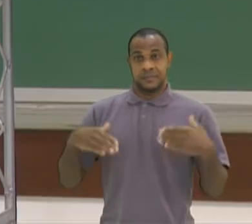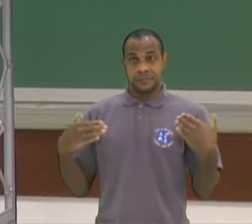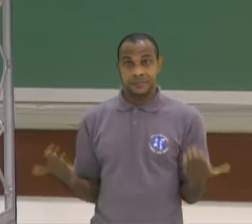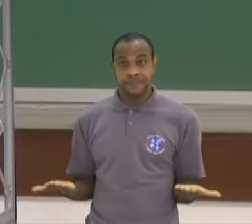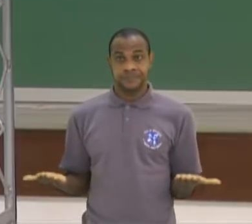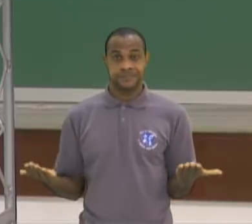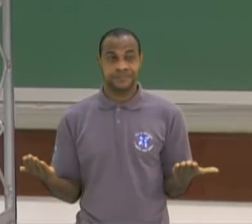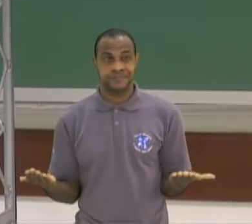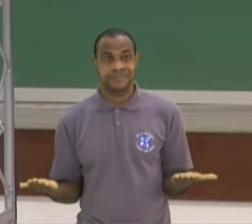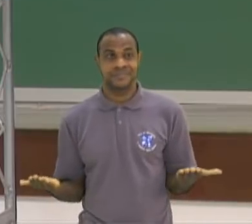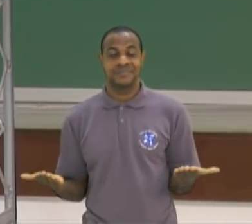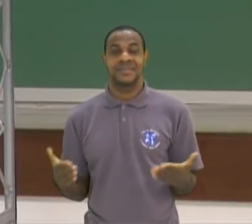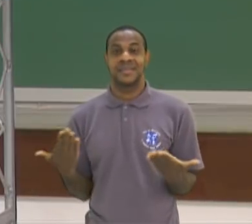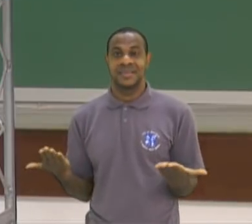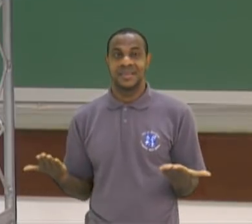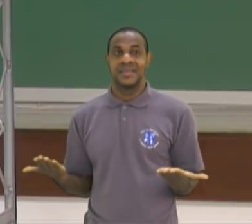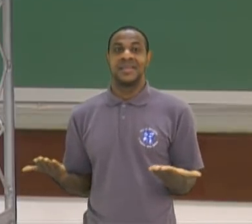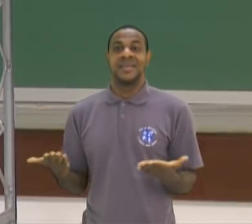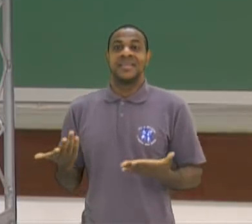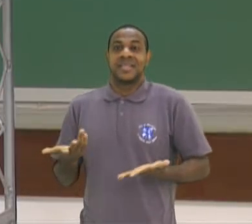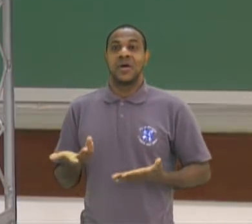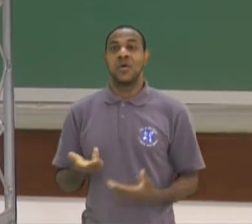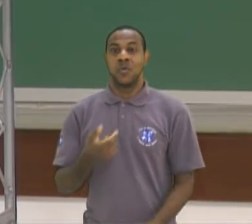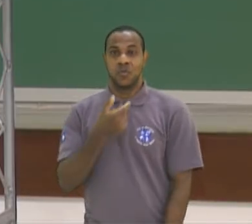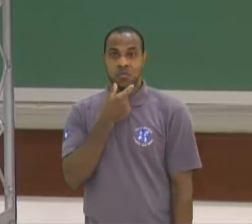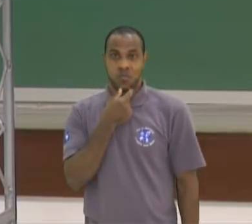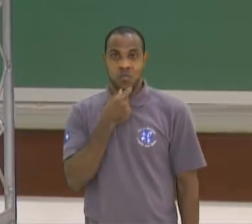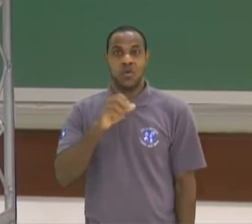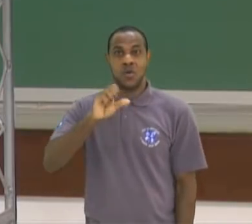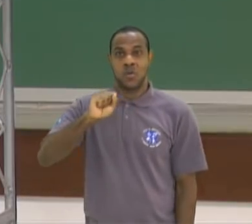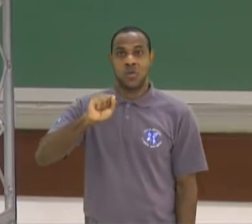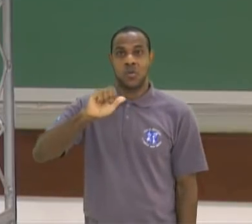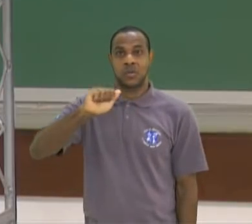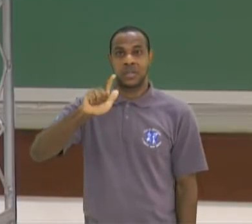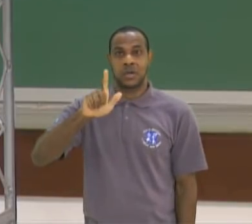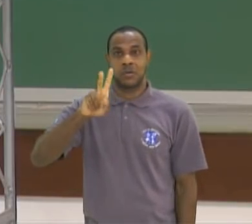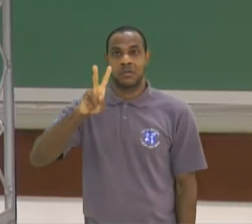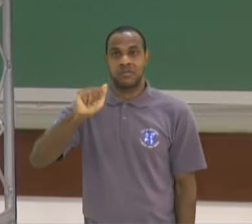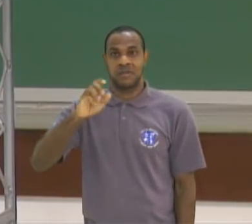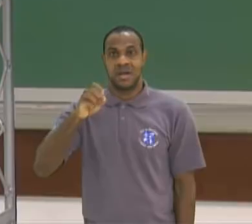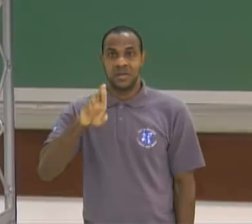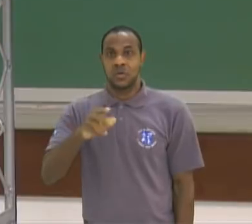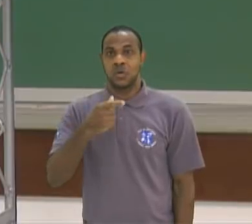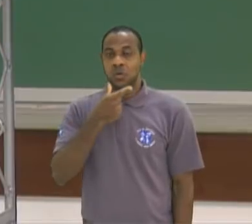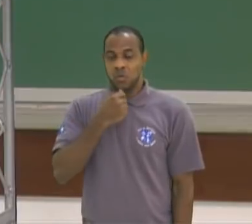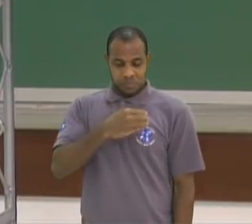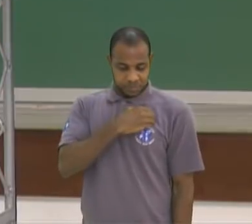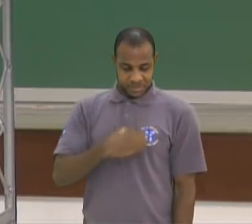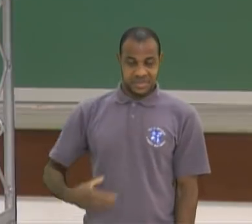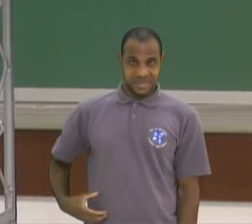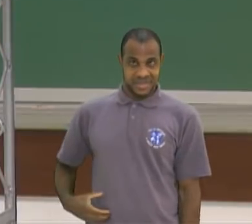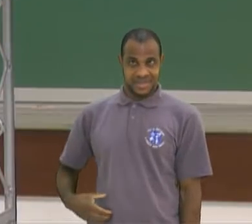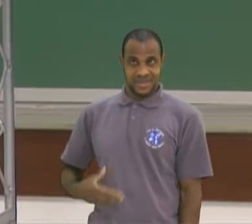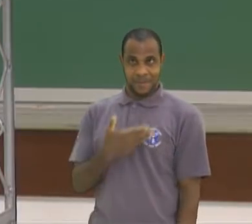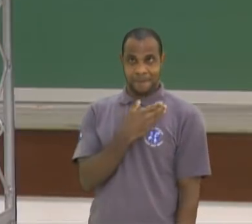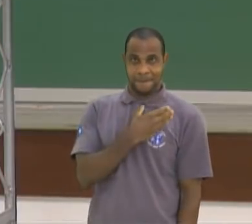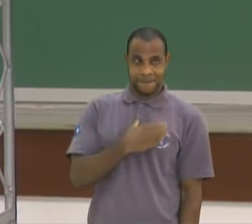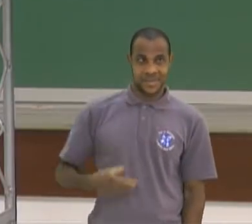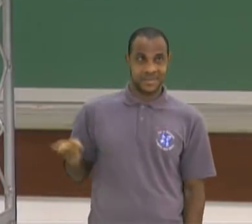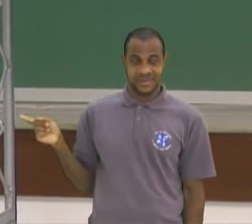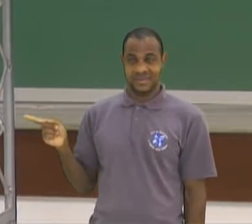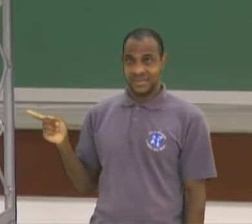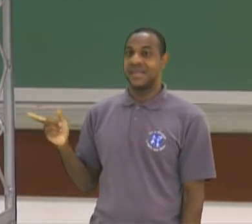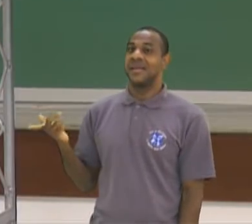Allende suicida-se e uma junta militar assume o poder. Ou seja, pela notícia, você entende que sem